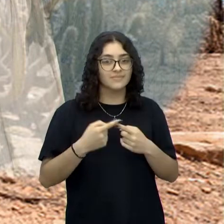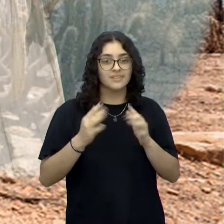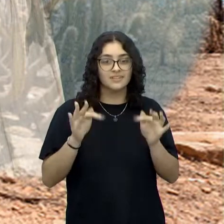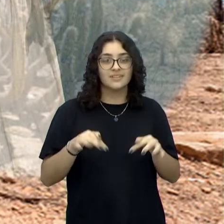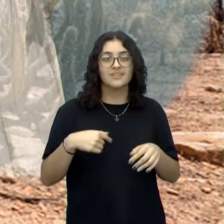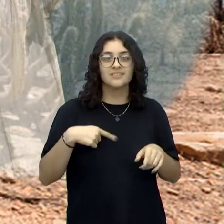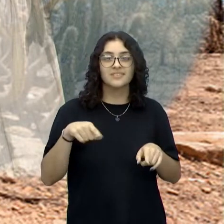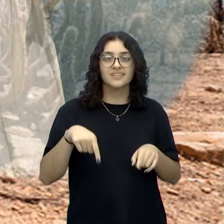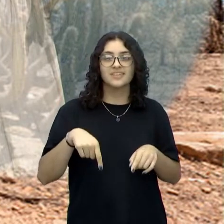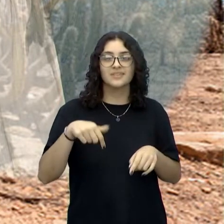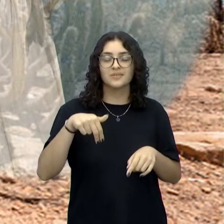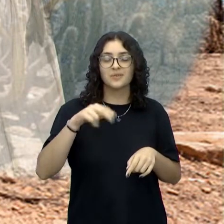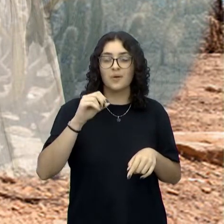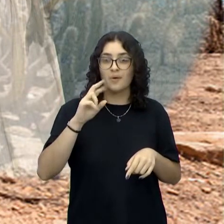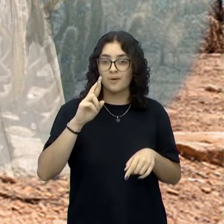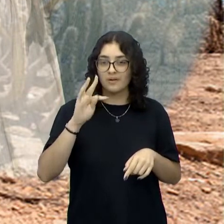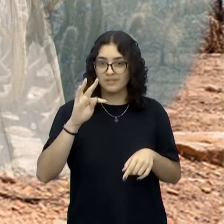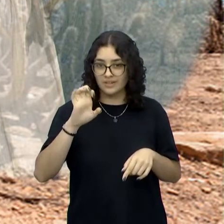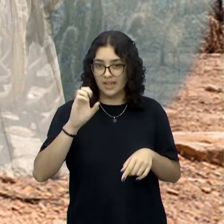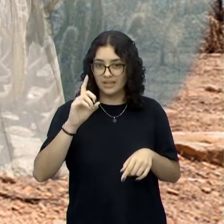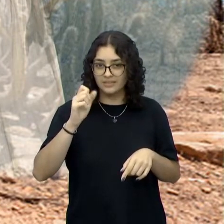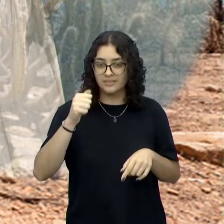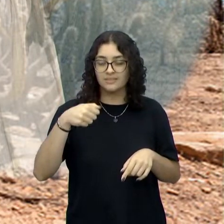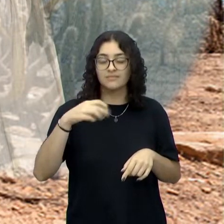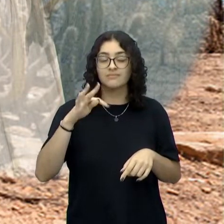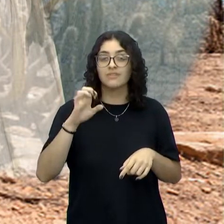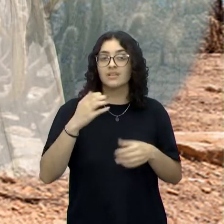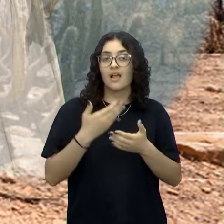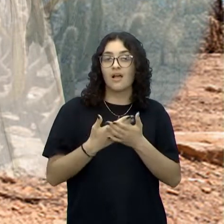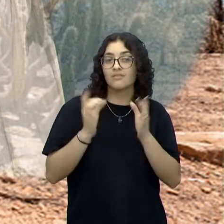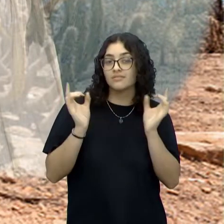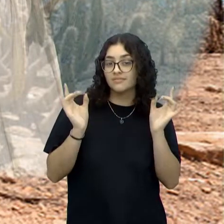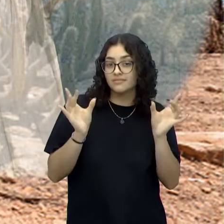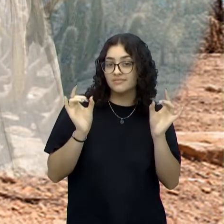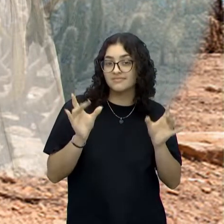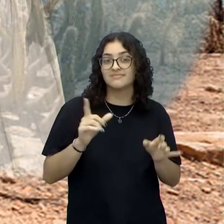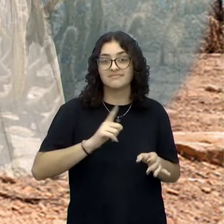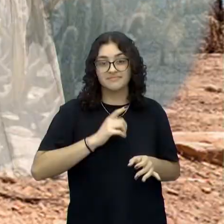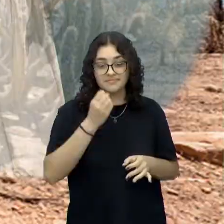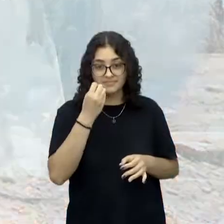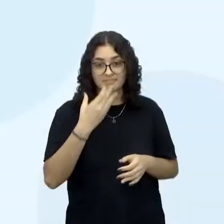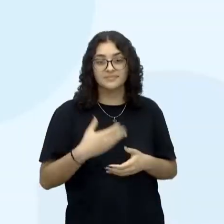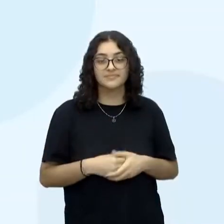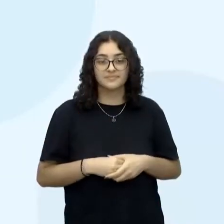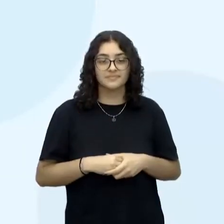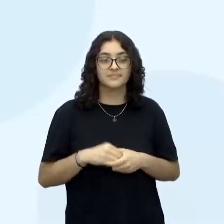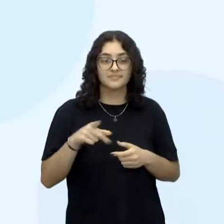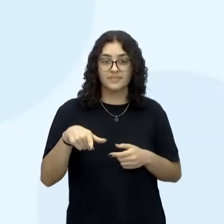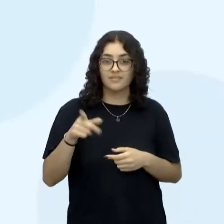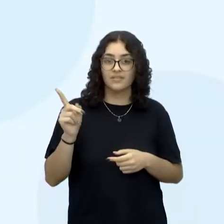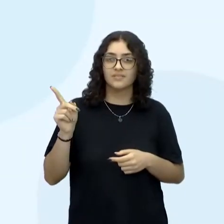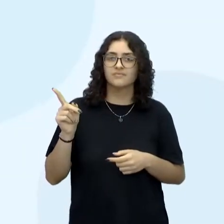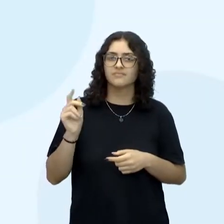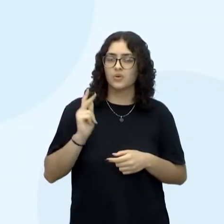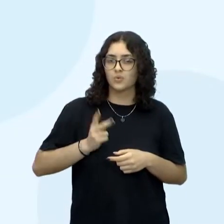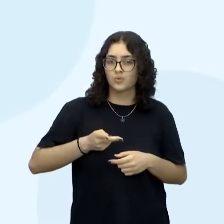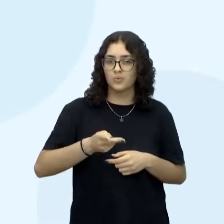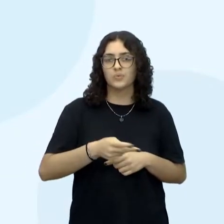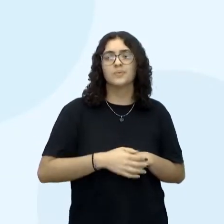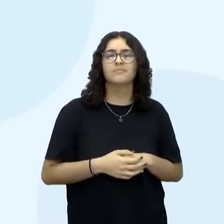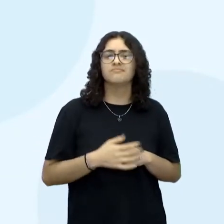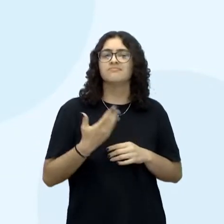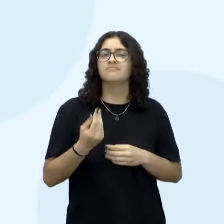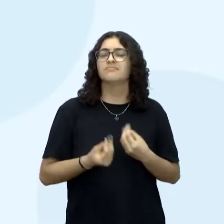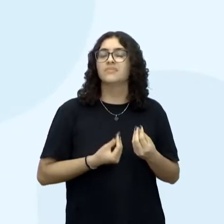vim aqui para o Nordeste para a gente fazer uma aula bem especial. A gente tem essas coisas boas. Ó, segue o fio. O que a gente precisa para